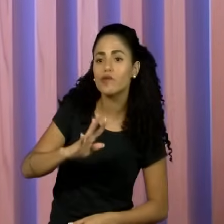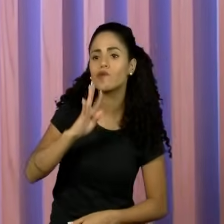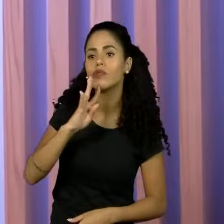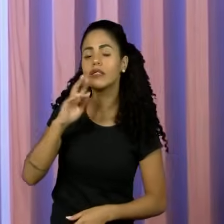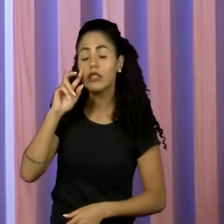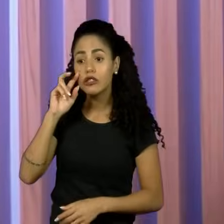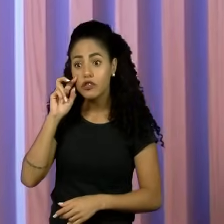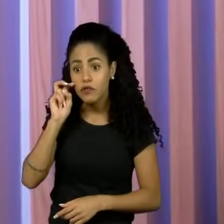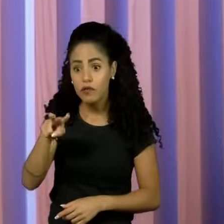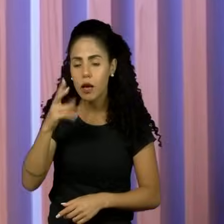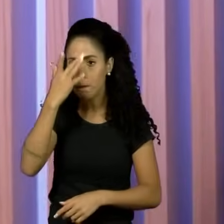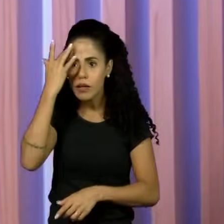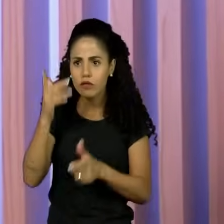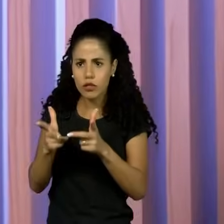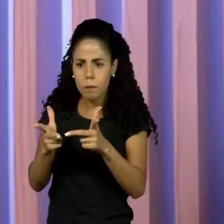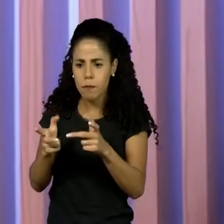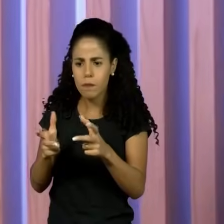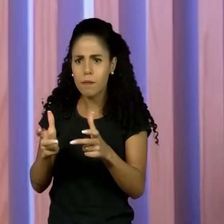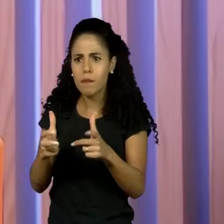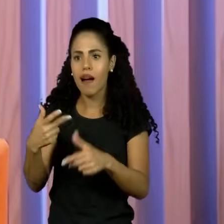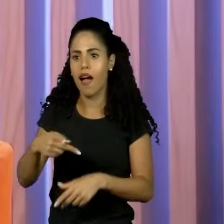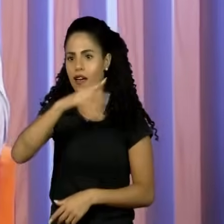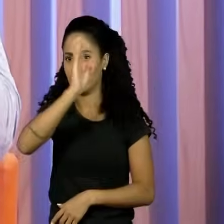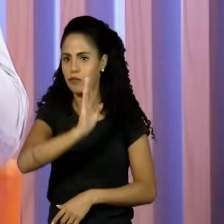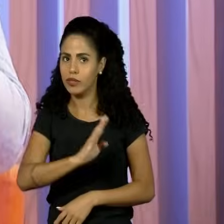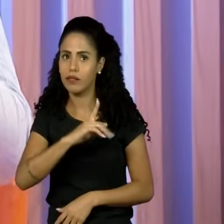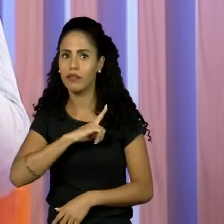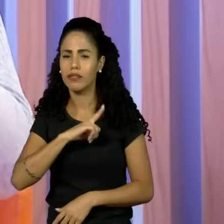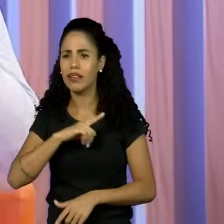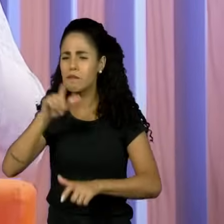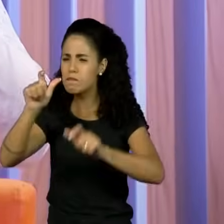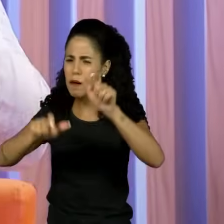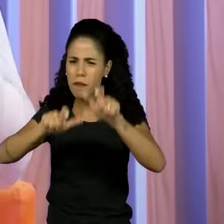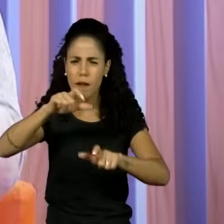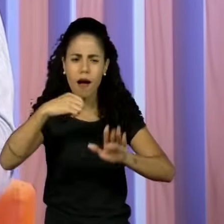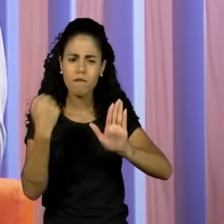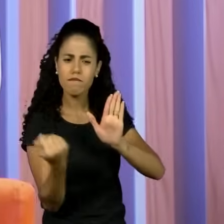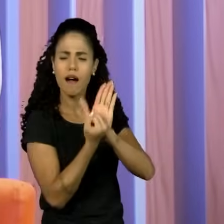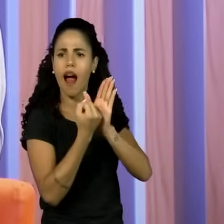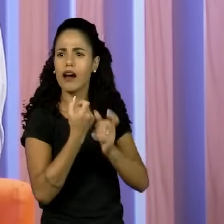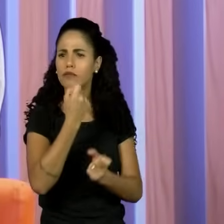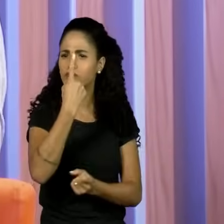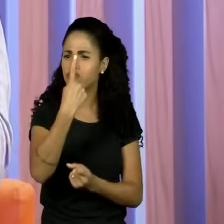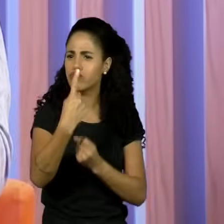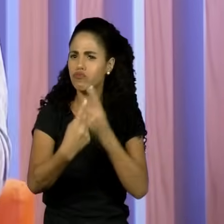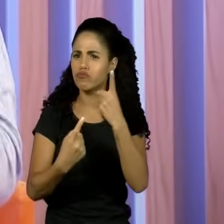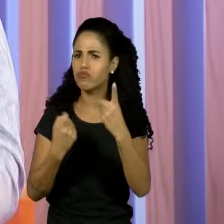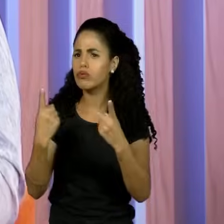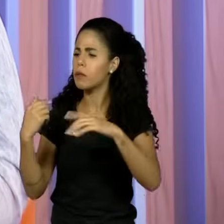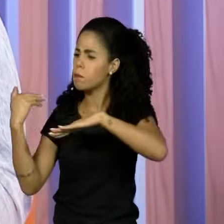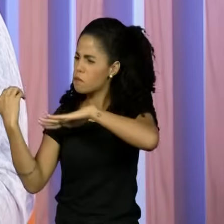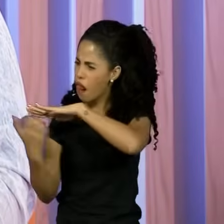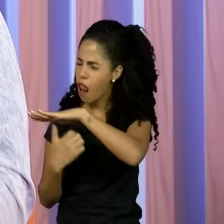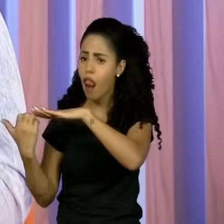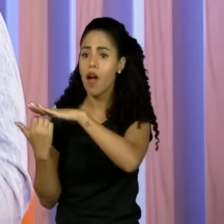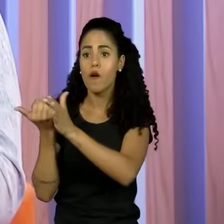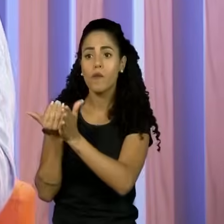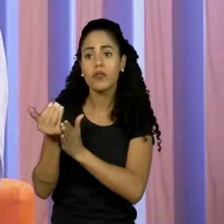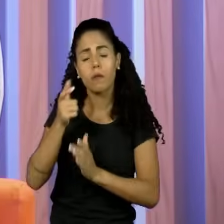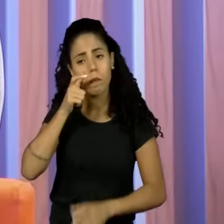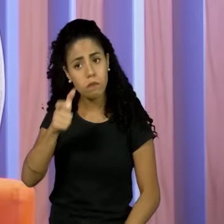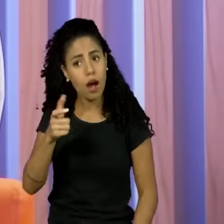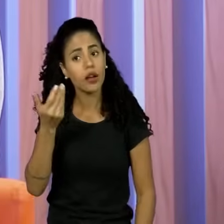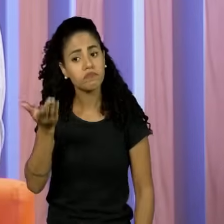né, chegou no Brasil. E aí várias marcas começaram a surgir, várias empresas também começaram a achar